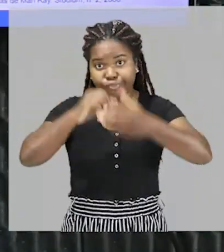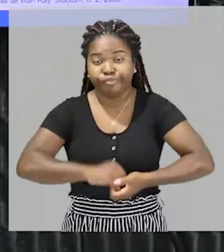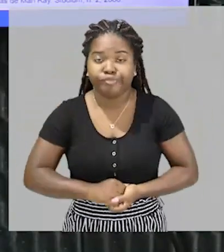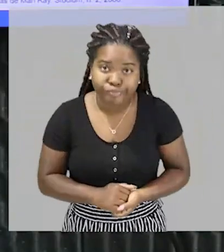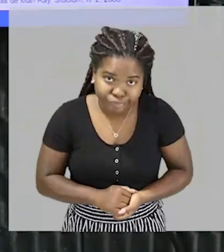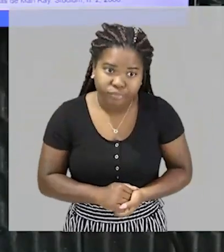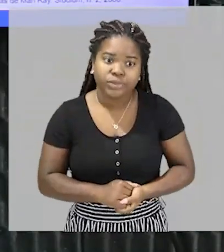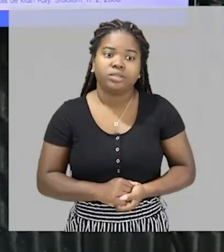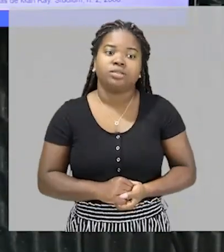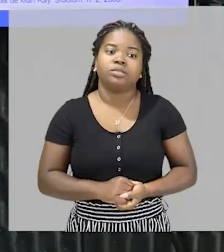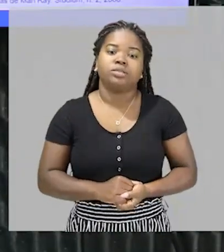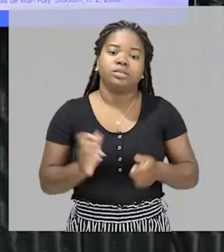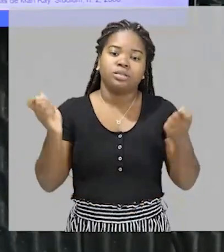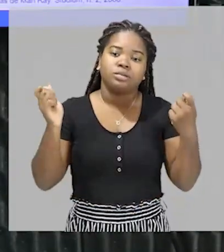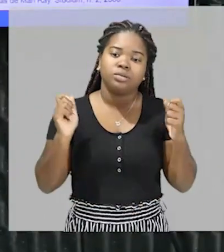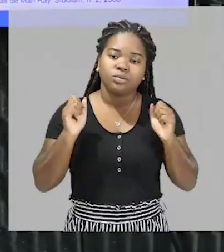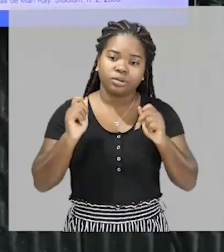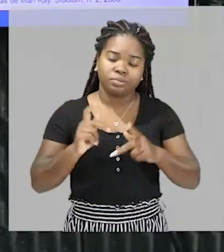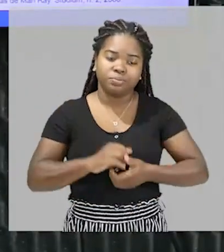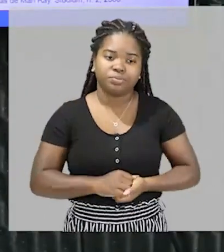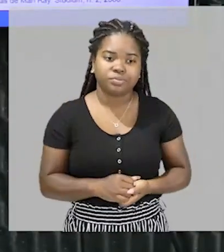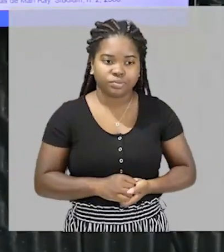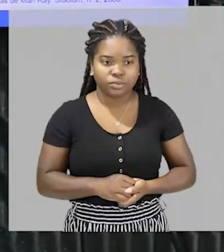interpretações ou interpretações incorretas.